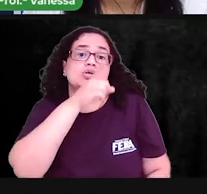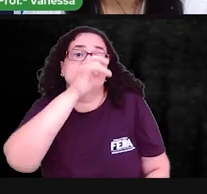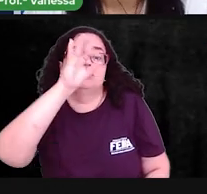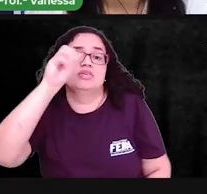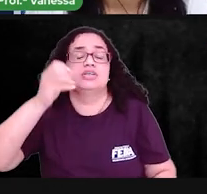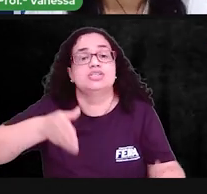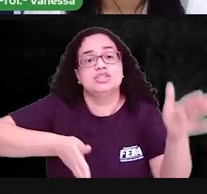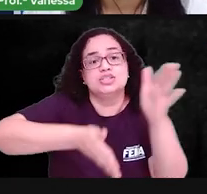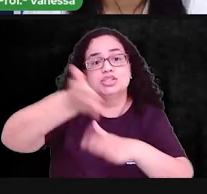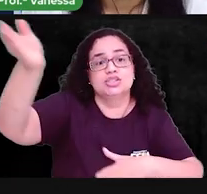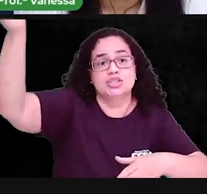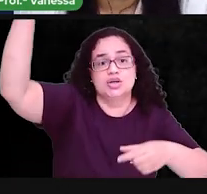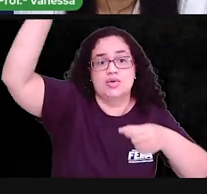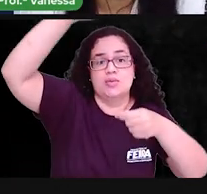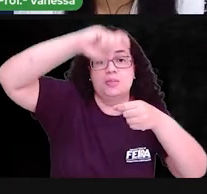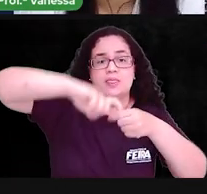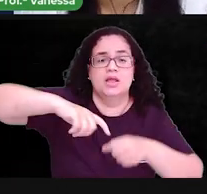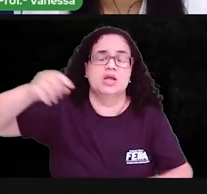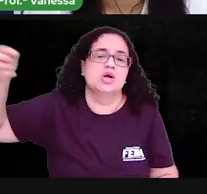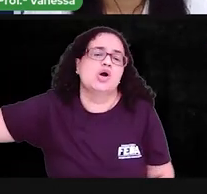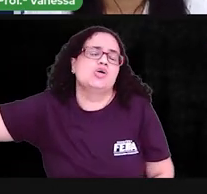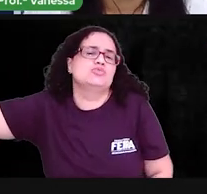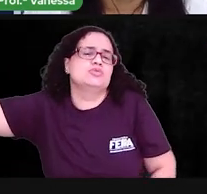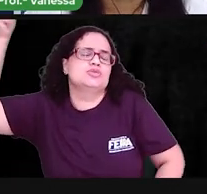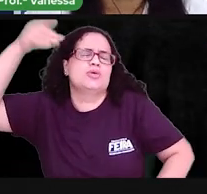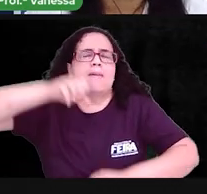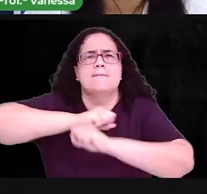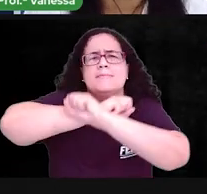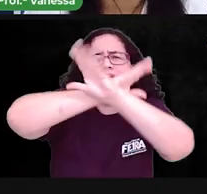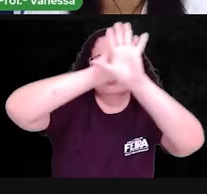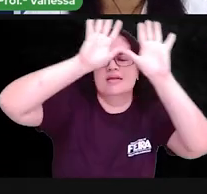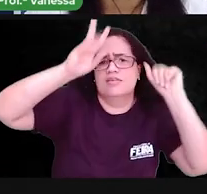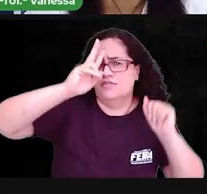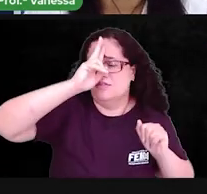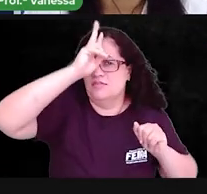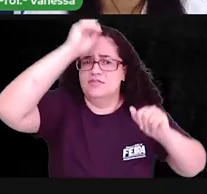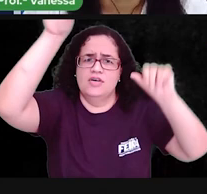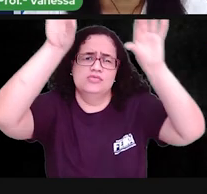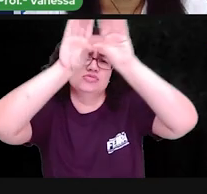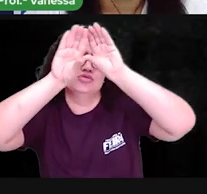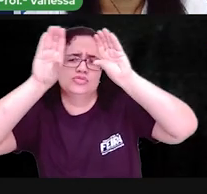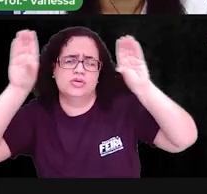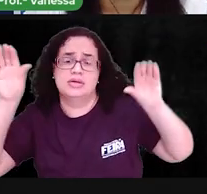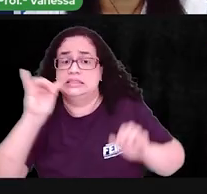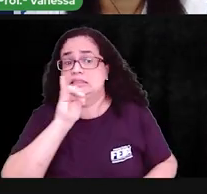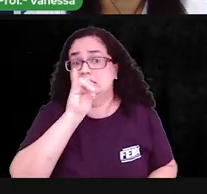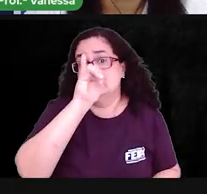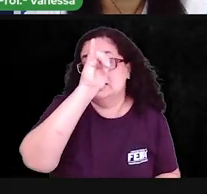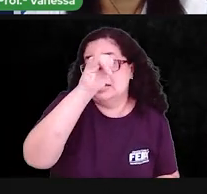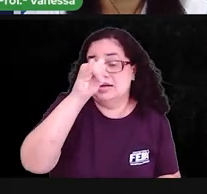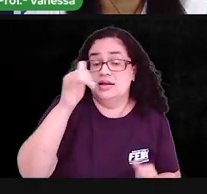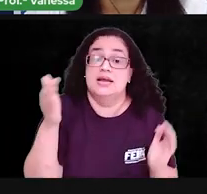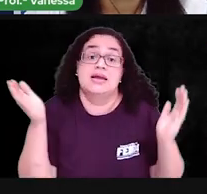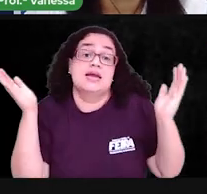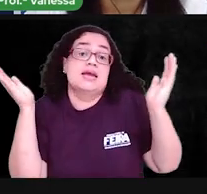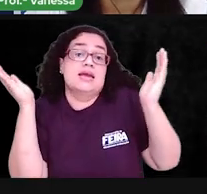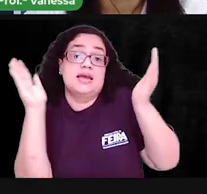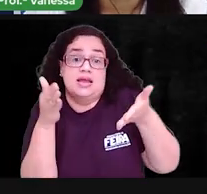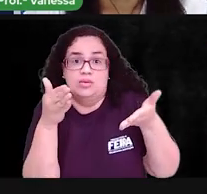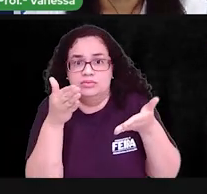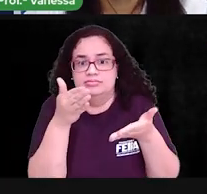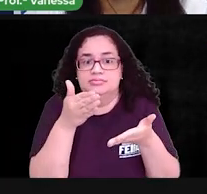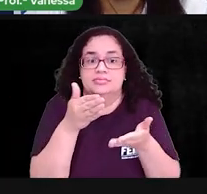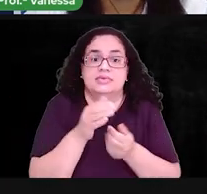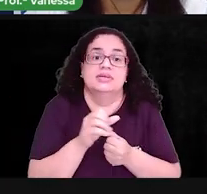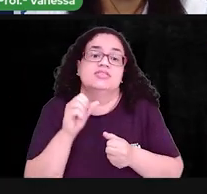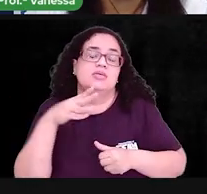é o dia da viagem chegou o sol brilhava forte o céu e anunciar é hora de sentar as coisas por